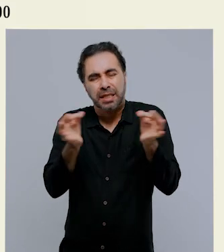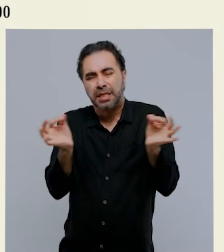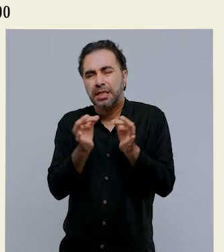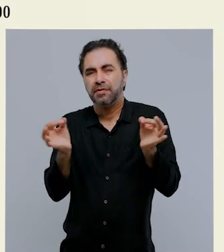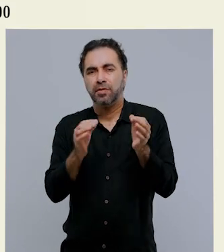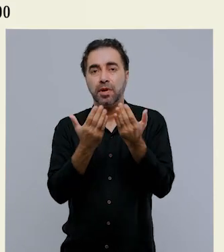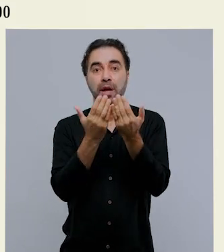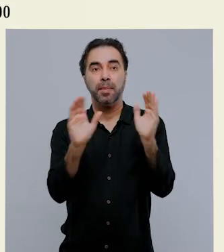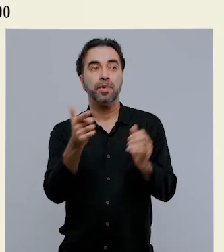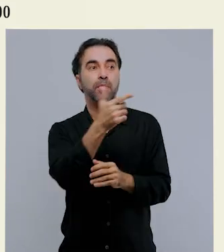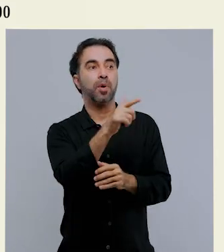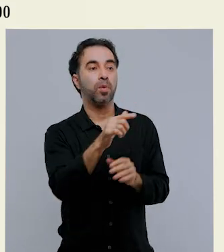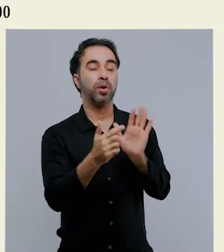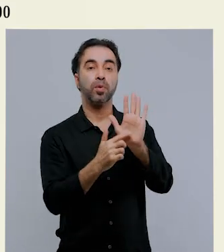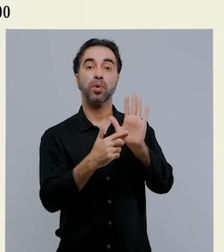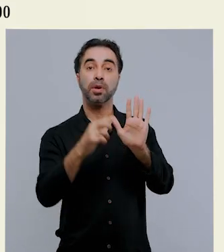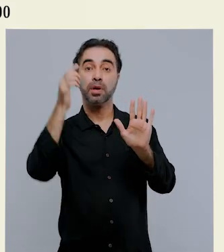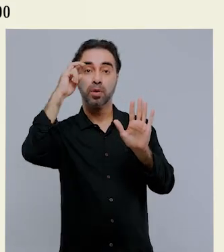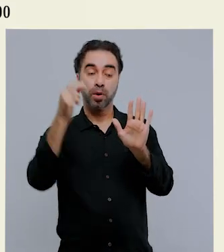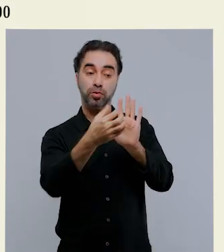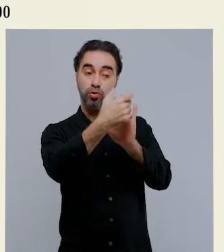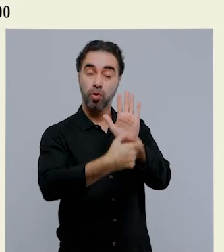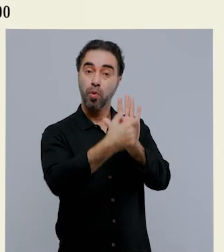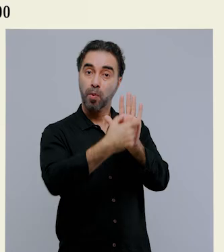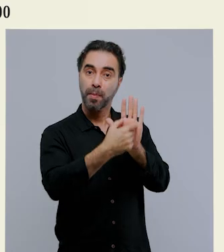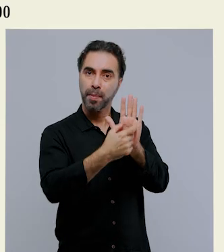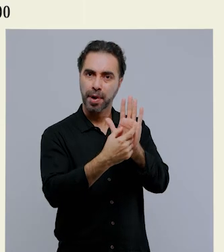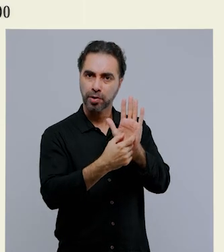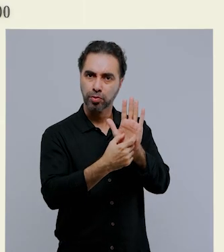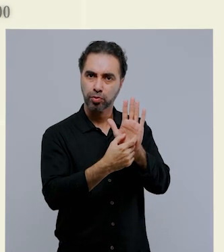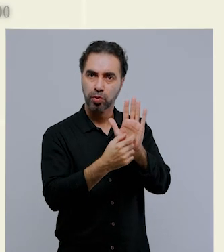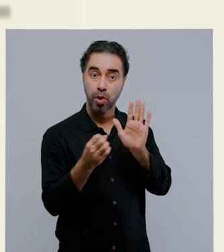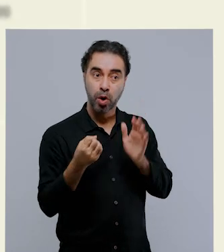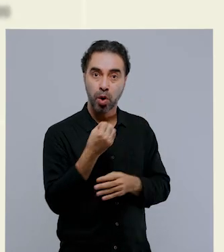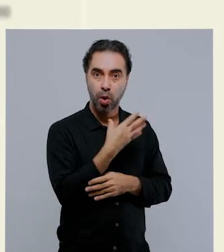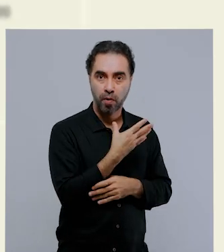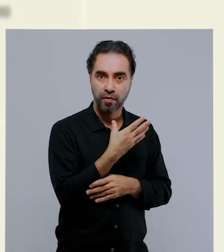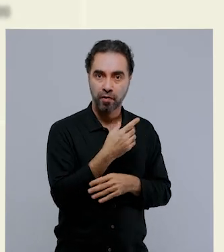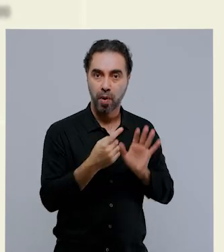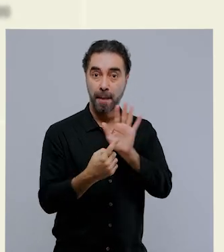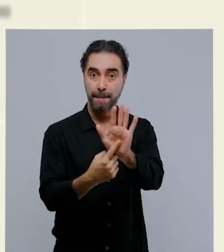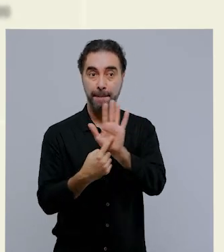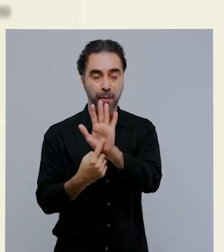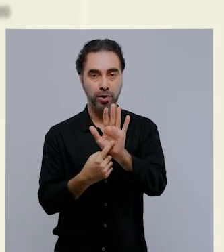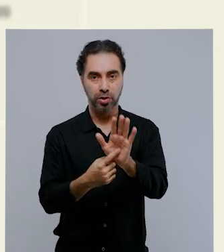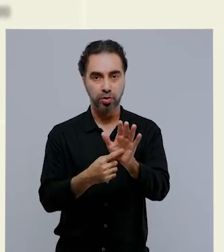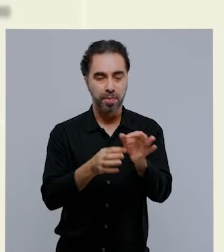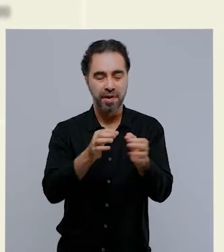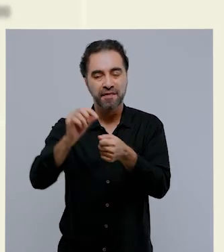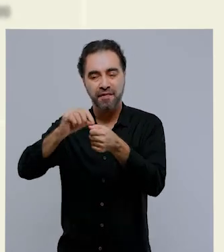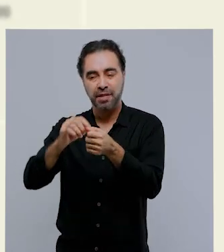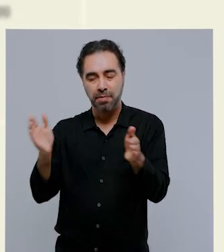na história do Engenho Central. Um documento inédito, revelador, sobre a produção em escala industrial